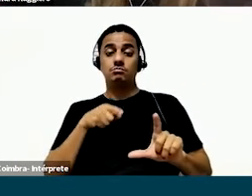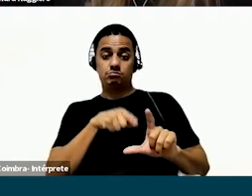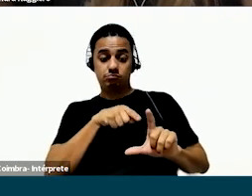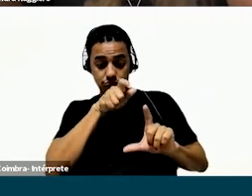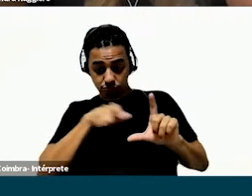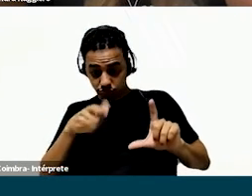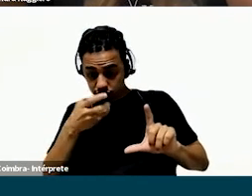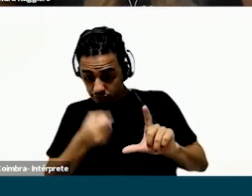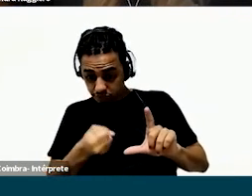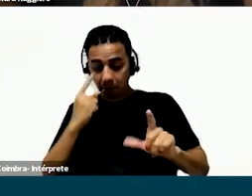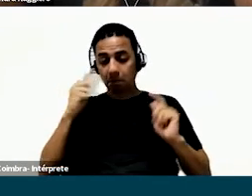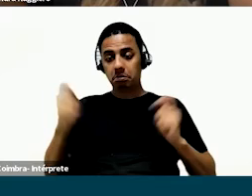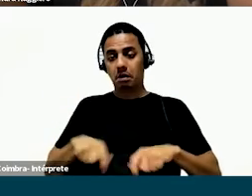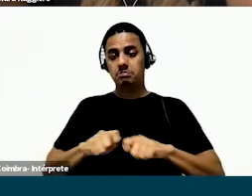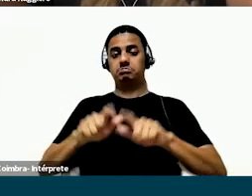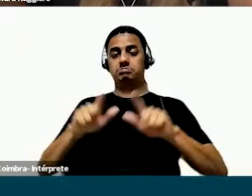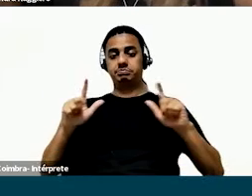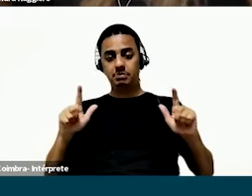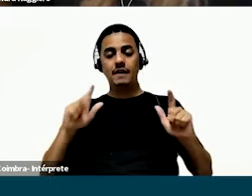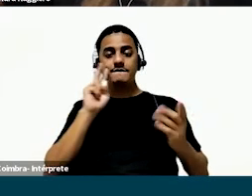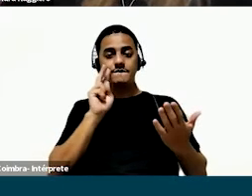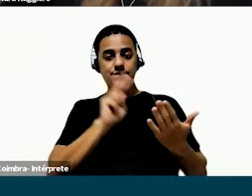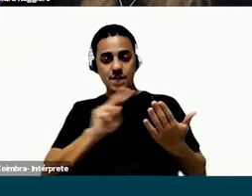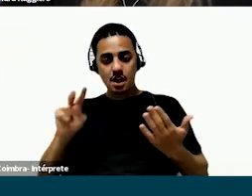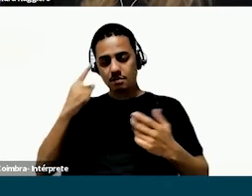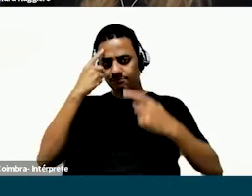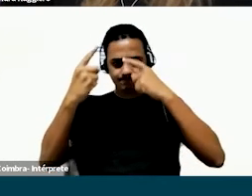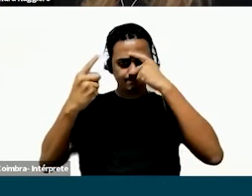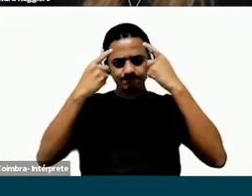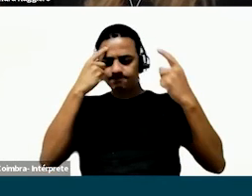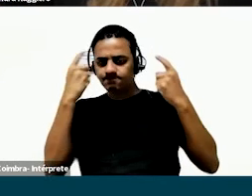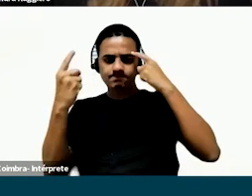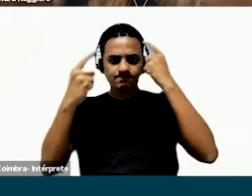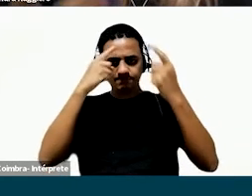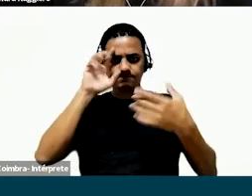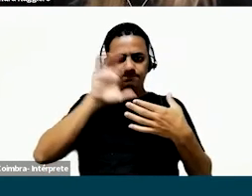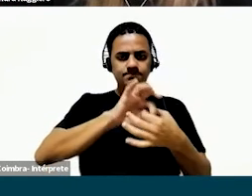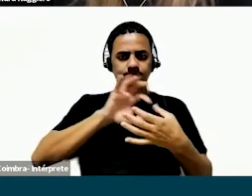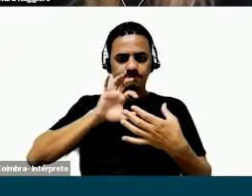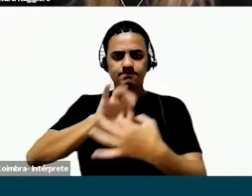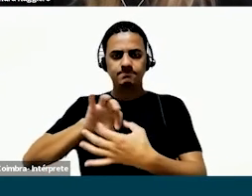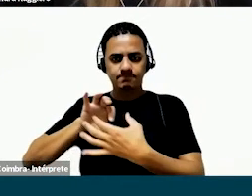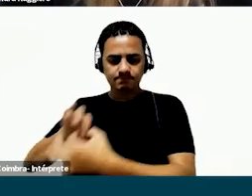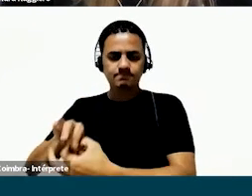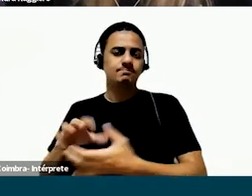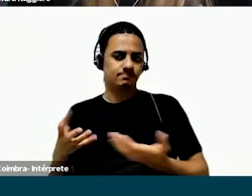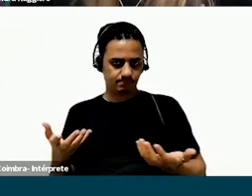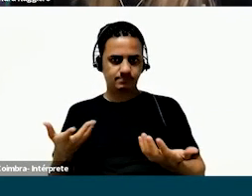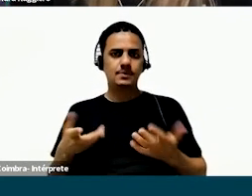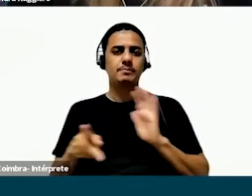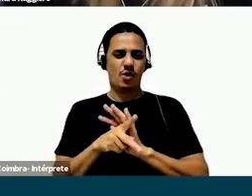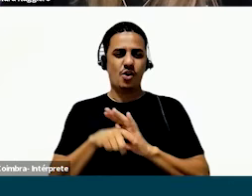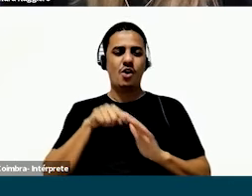então, eles próprios das startups poderiam ter insights baseados nesses